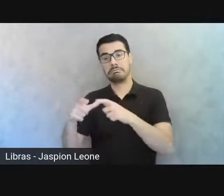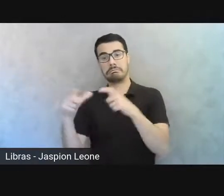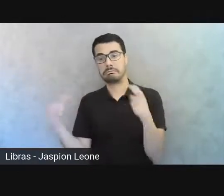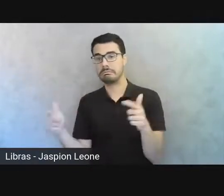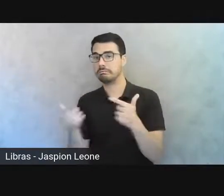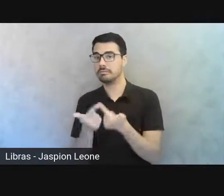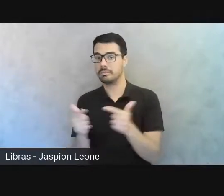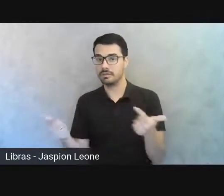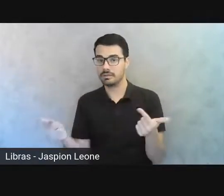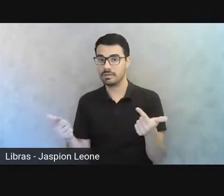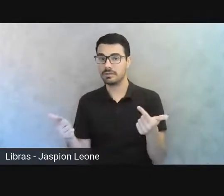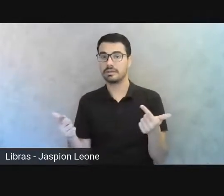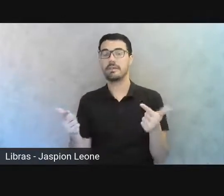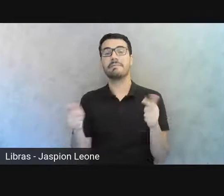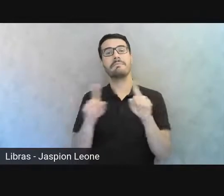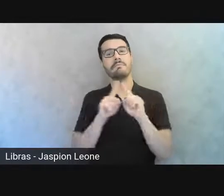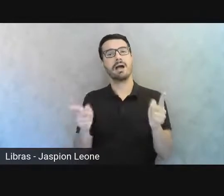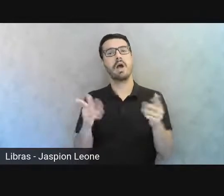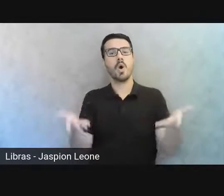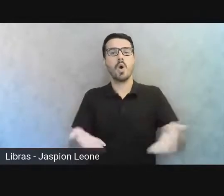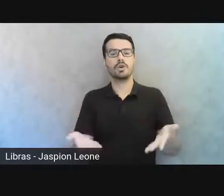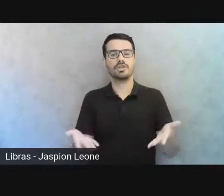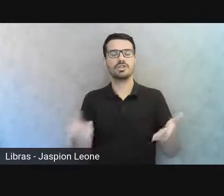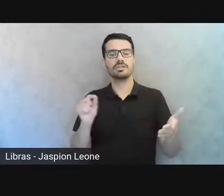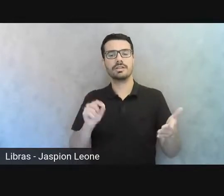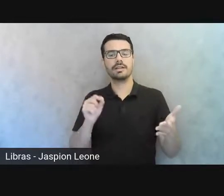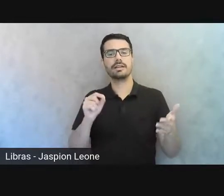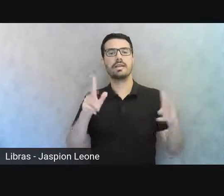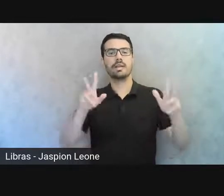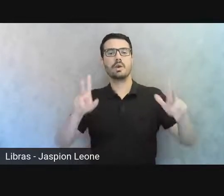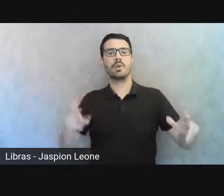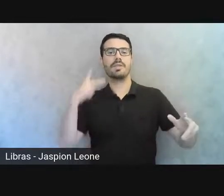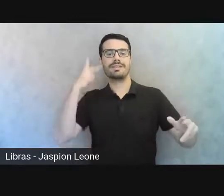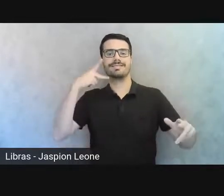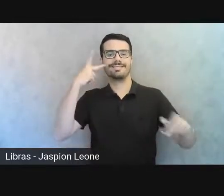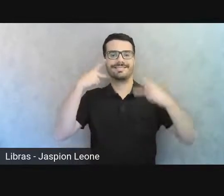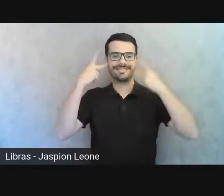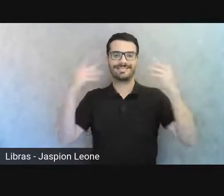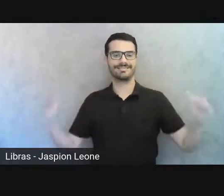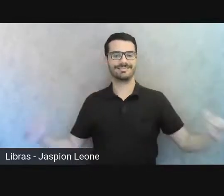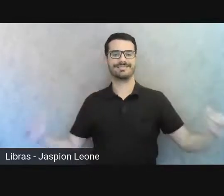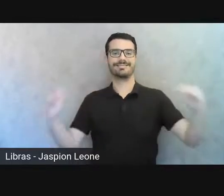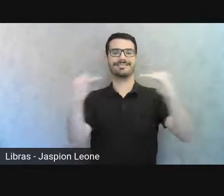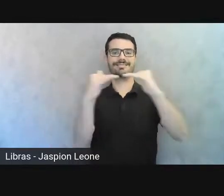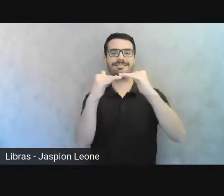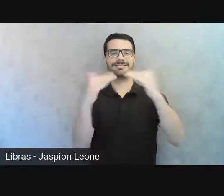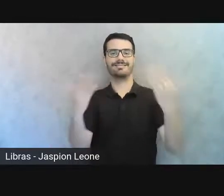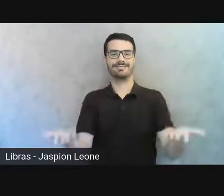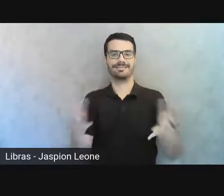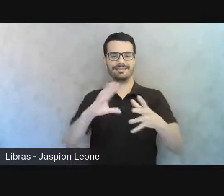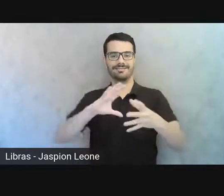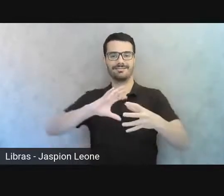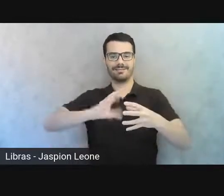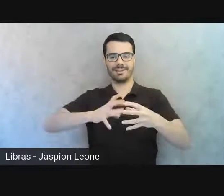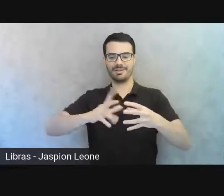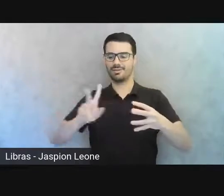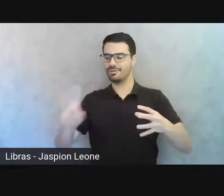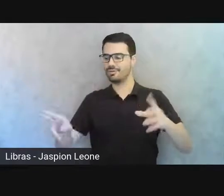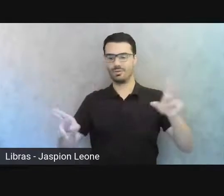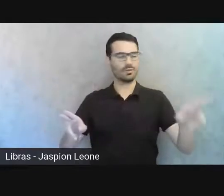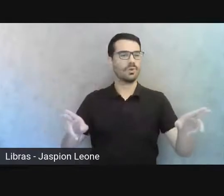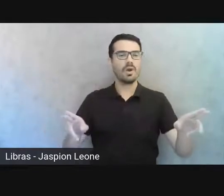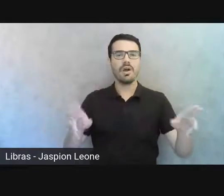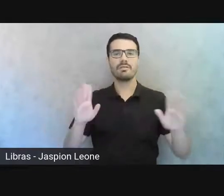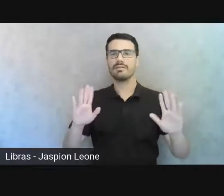pela igualdade política, por um princípio de soberania popular e igualdade política, que se materializaria, entre outros momentos, mas de maneira